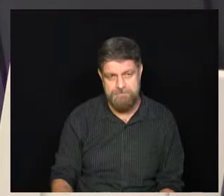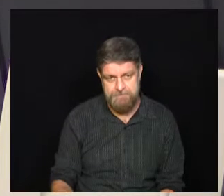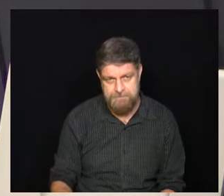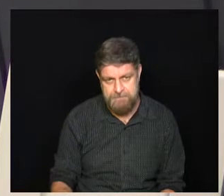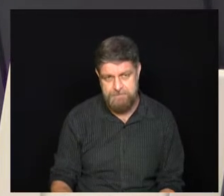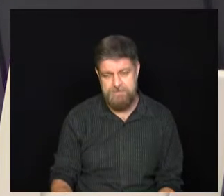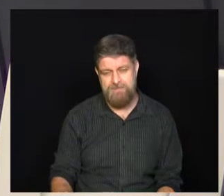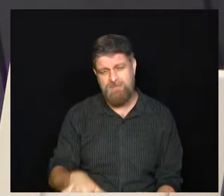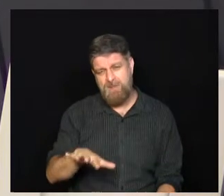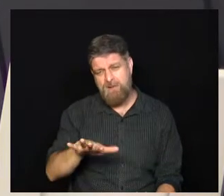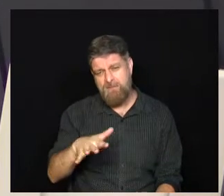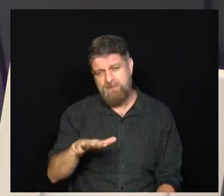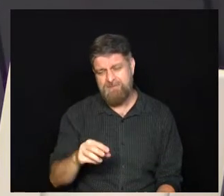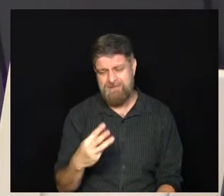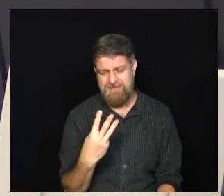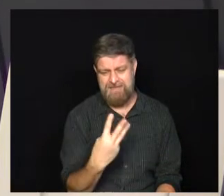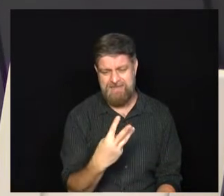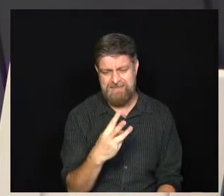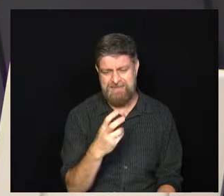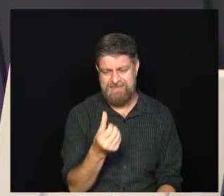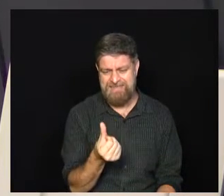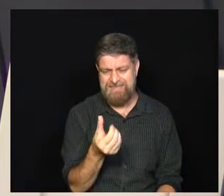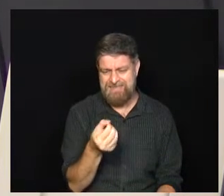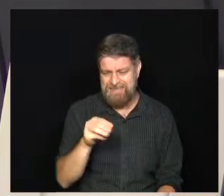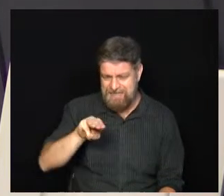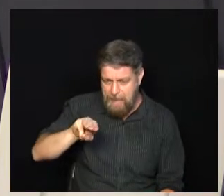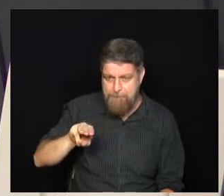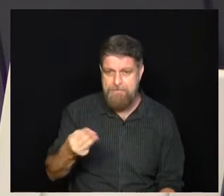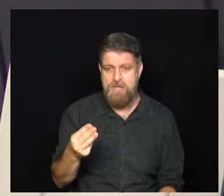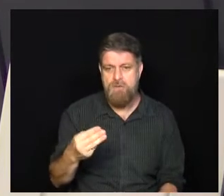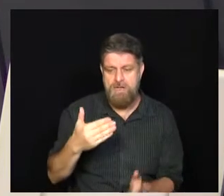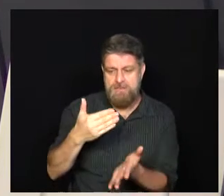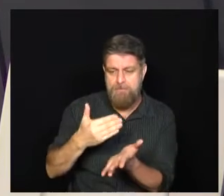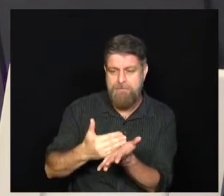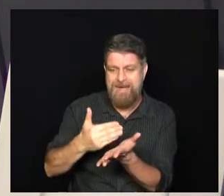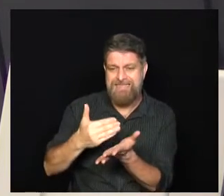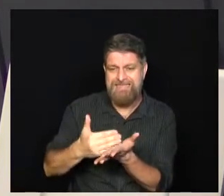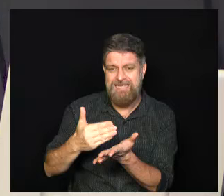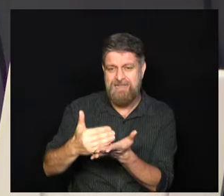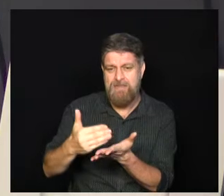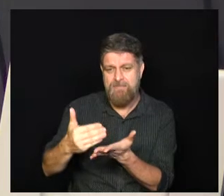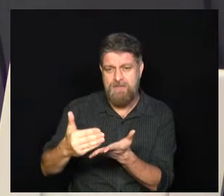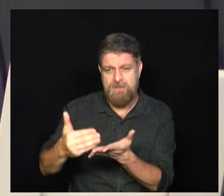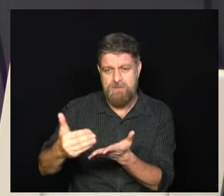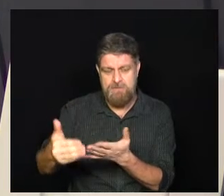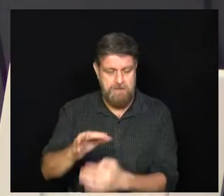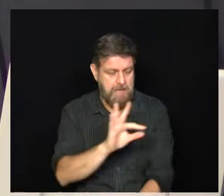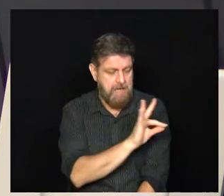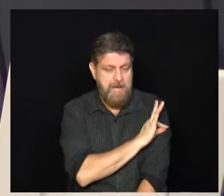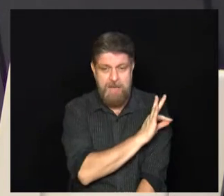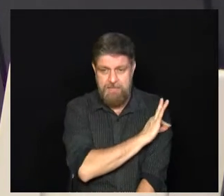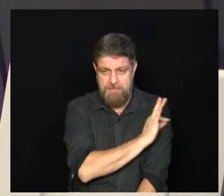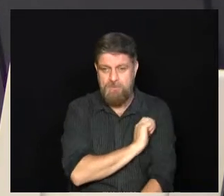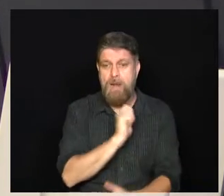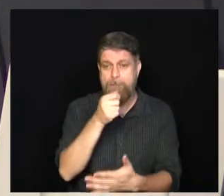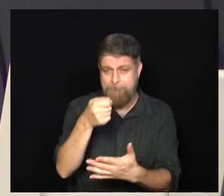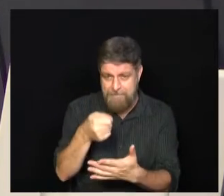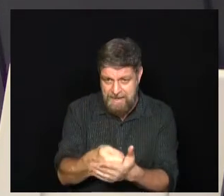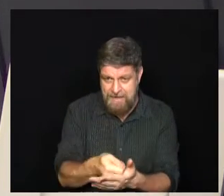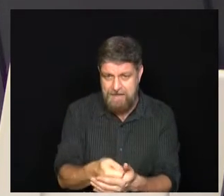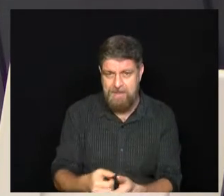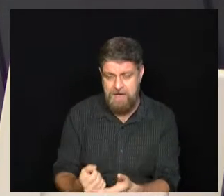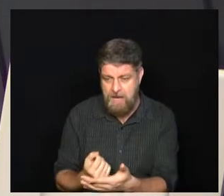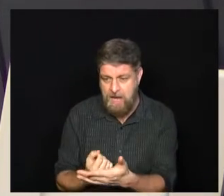deve estar em torno aí de 350, 360 milhões esse parcelamento, que o município tem que pagar relacionado àquela compra